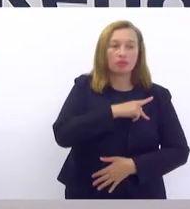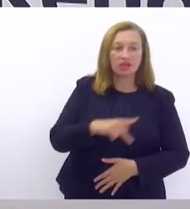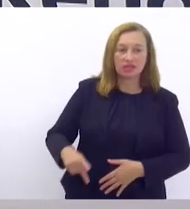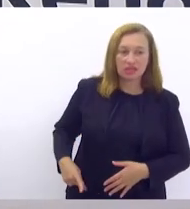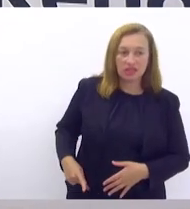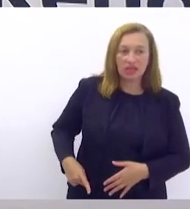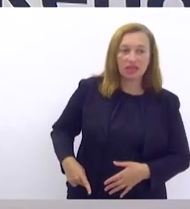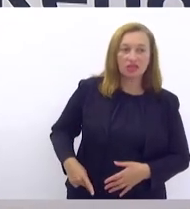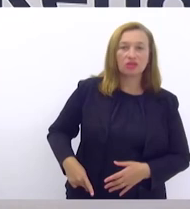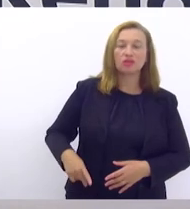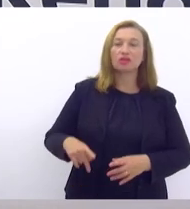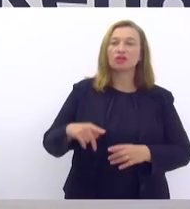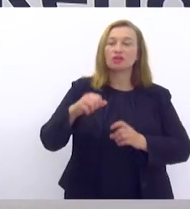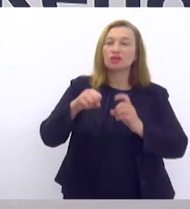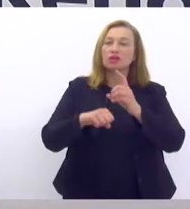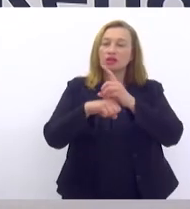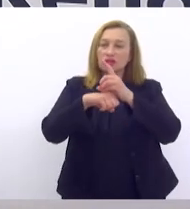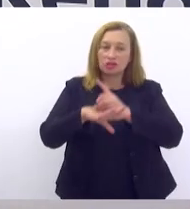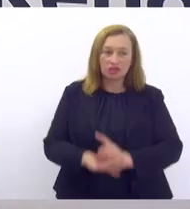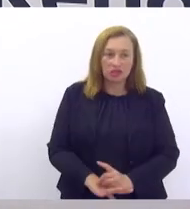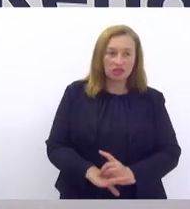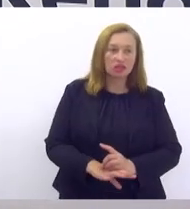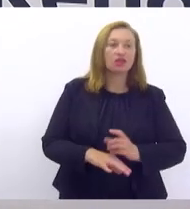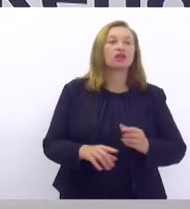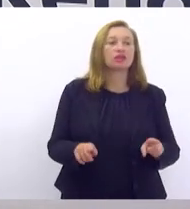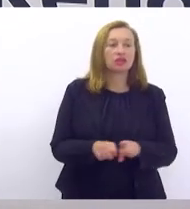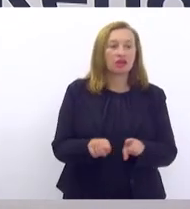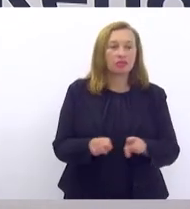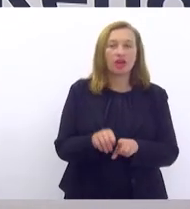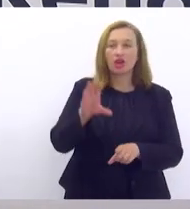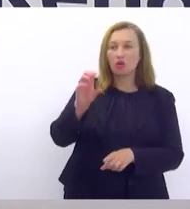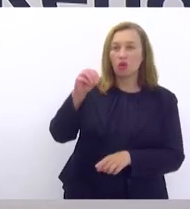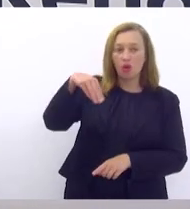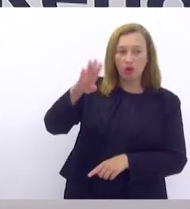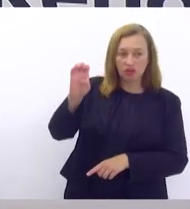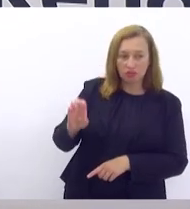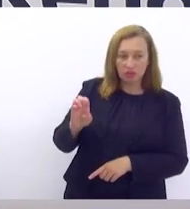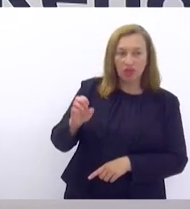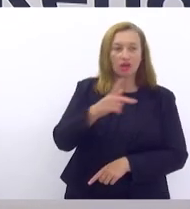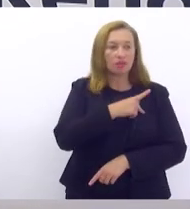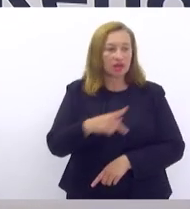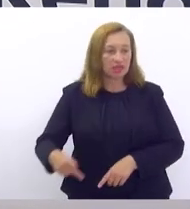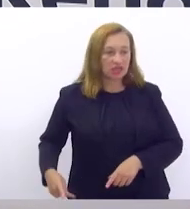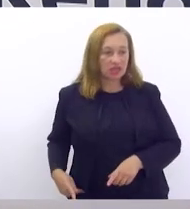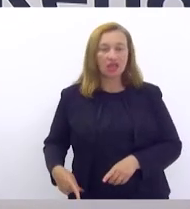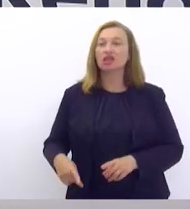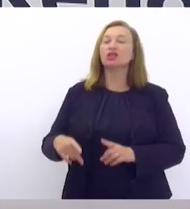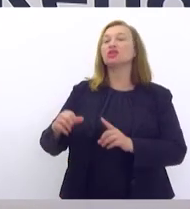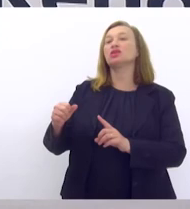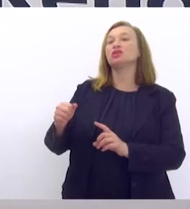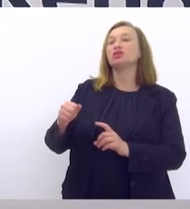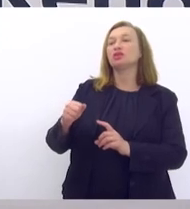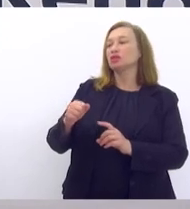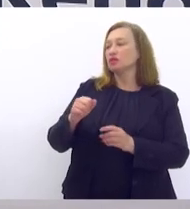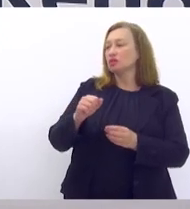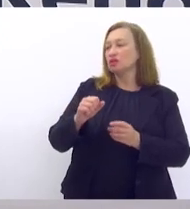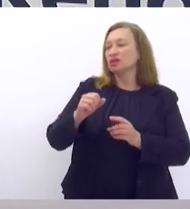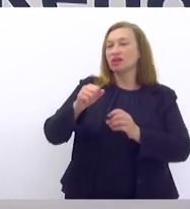RCC de Petrópolis. Queria convidar Cosme Ferreira da Silva, presidente do Conselho Diocesano de Valença,